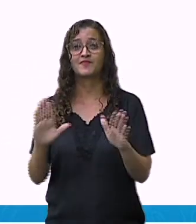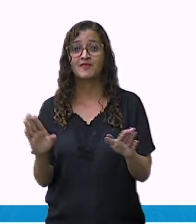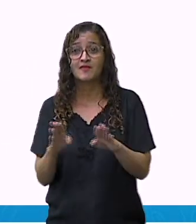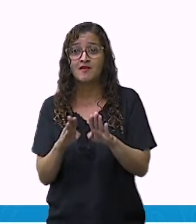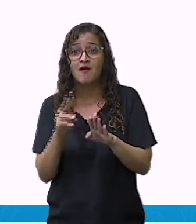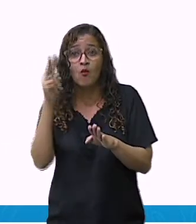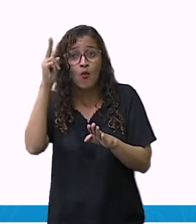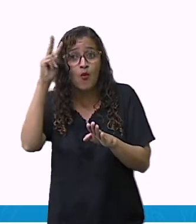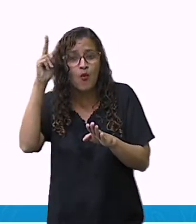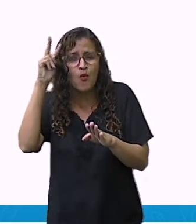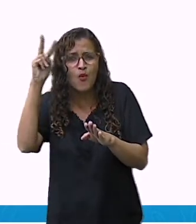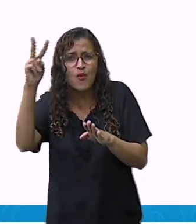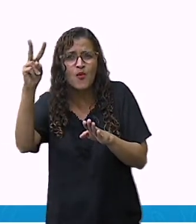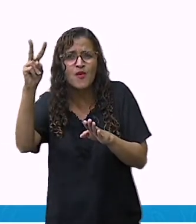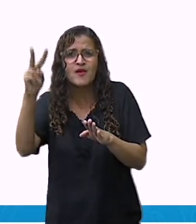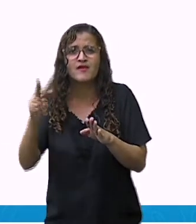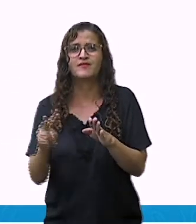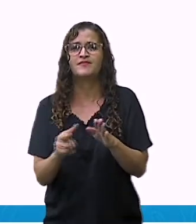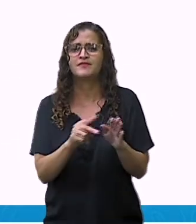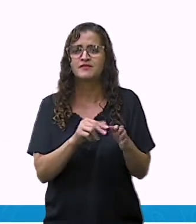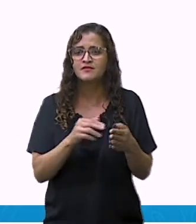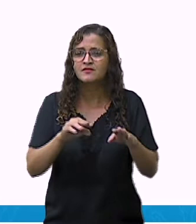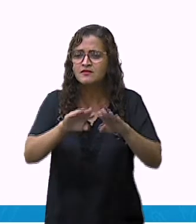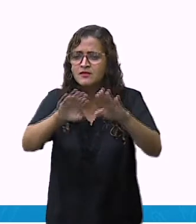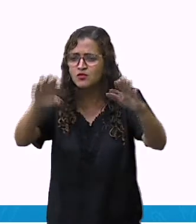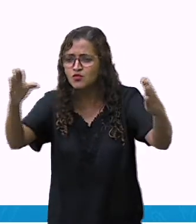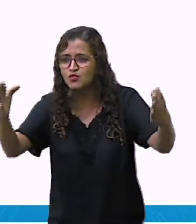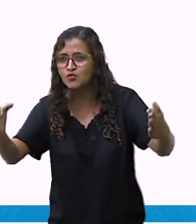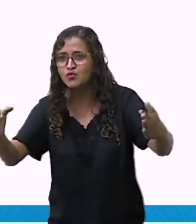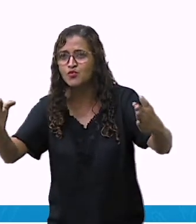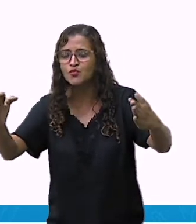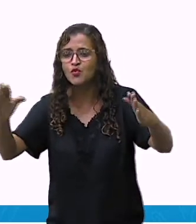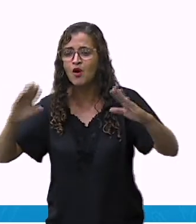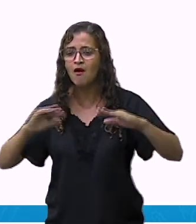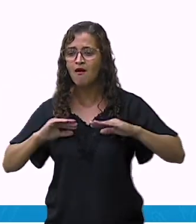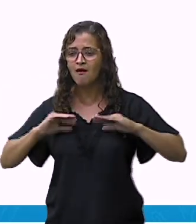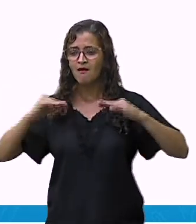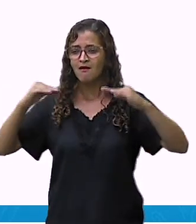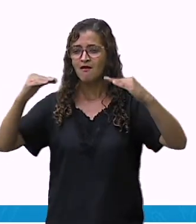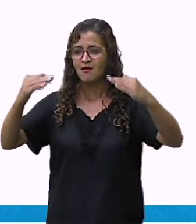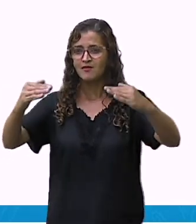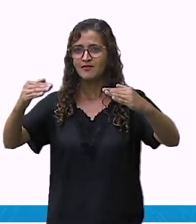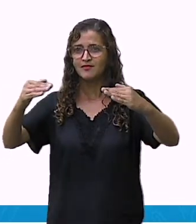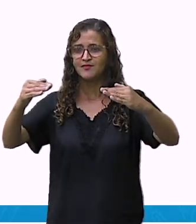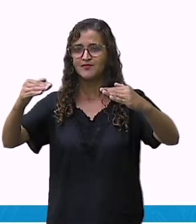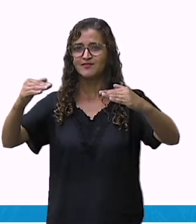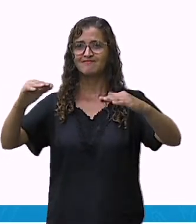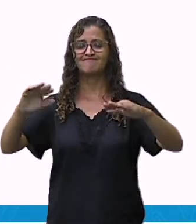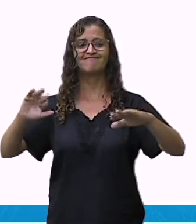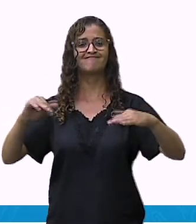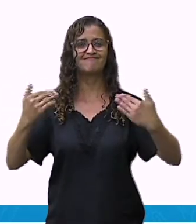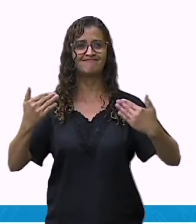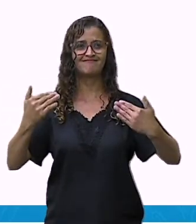história diante de uma plateia. Então, agora nós já temos 5